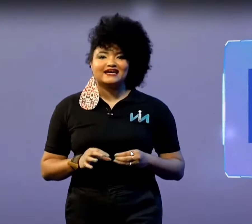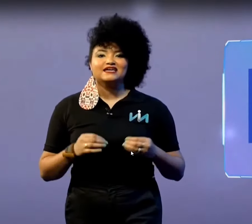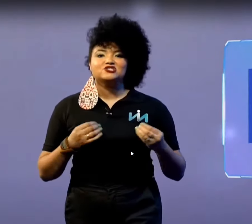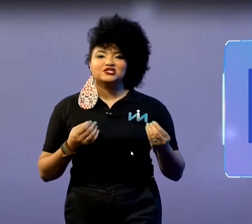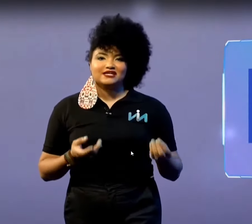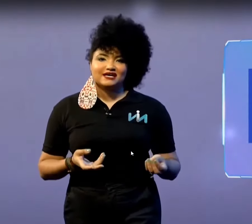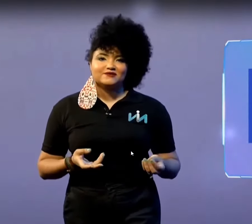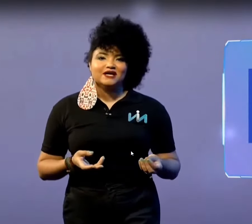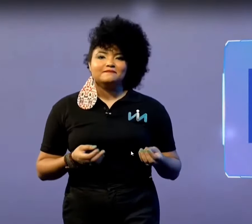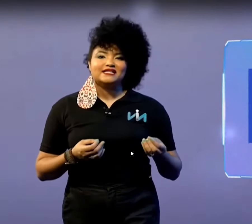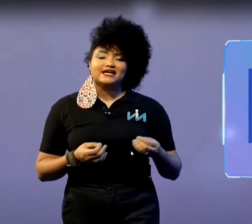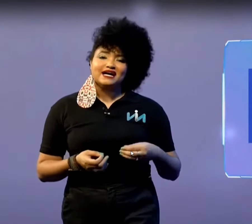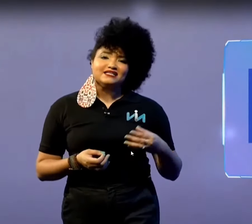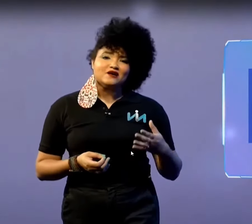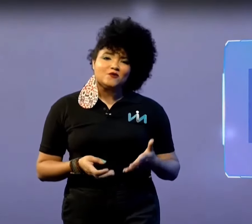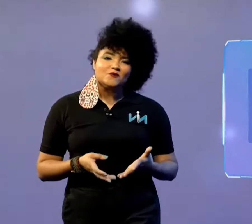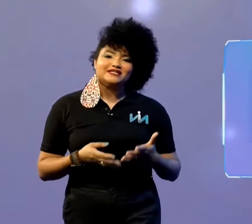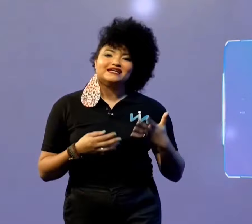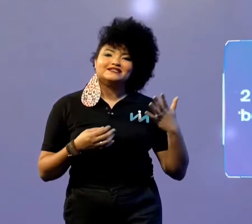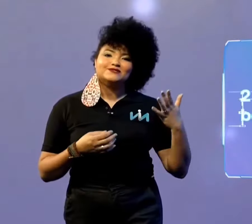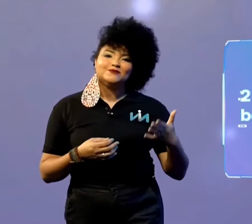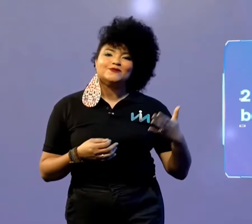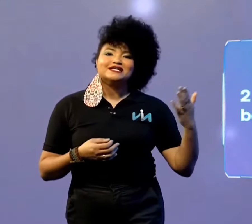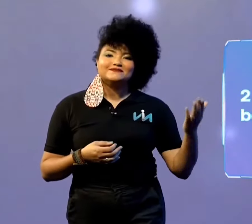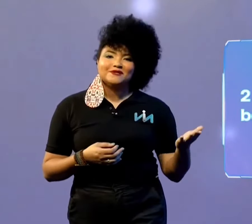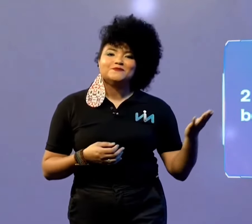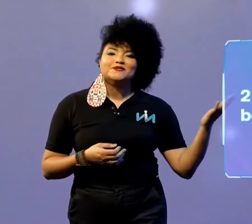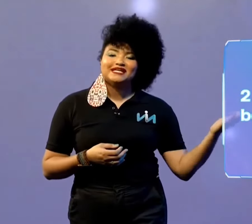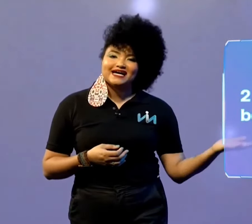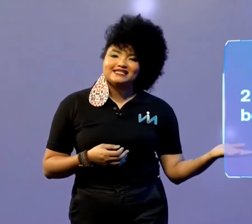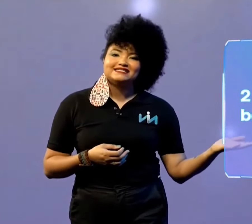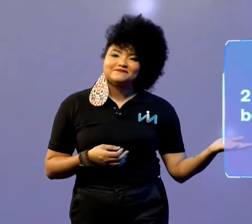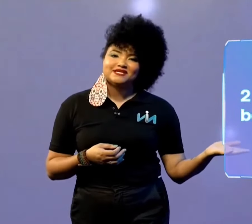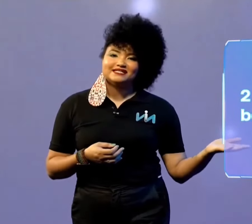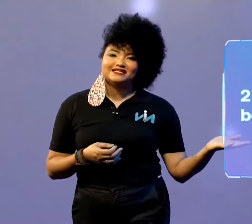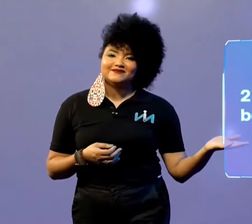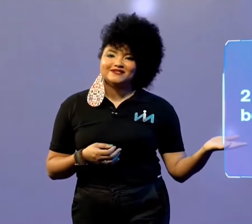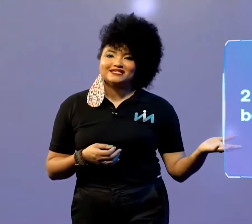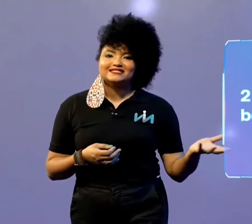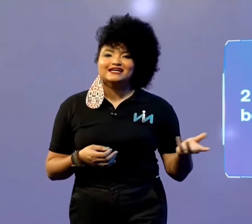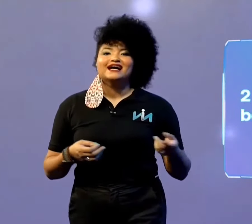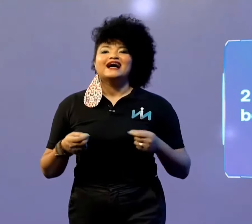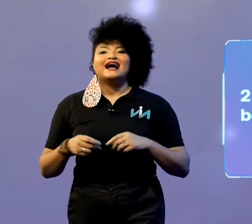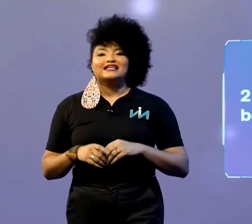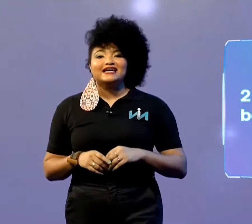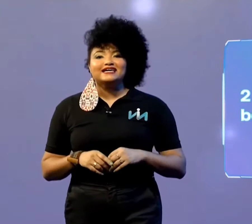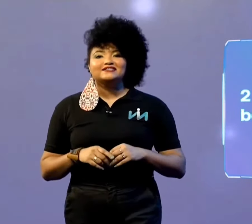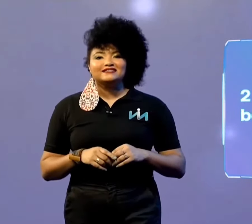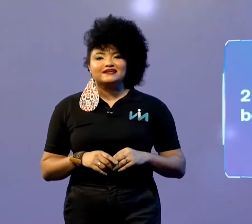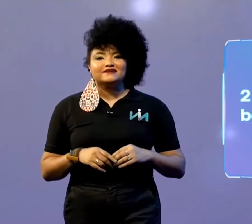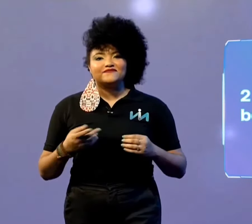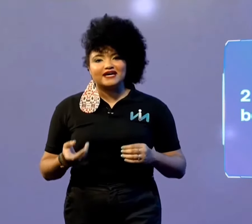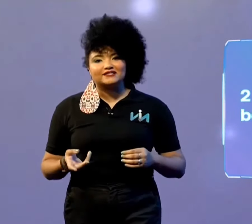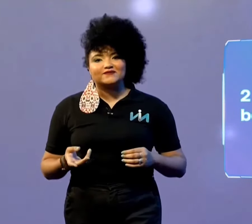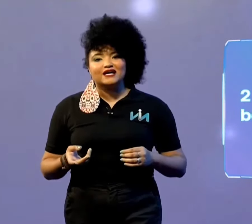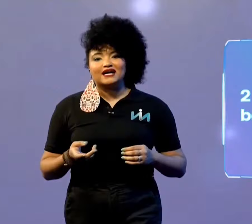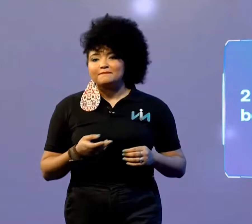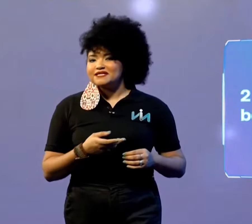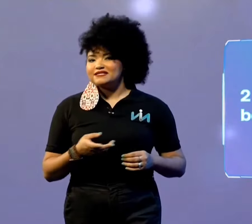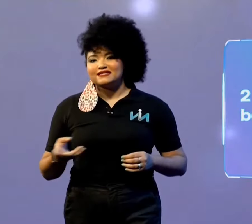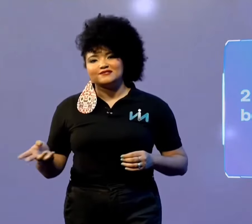R$500 em dinheiro para cada uma das 2.000 mulheres empreendedoras, além de ter